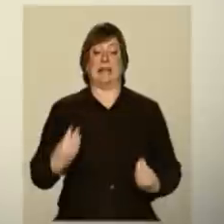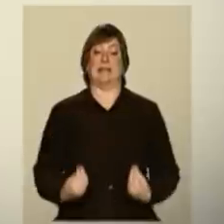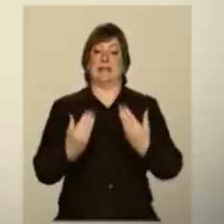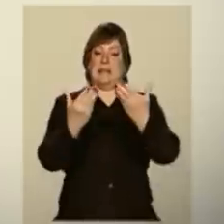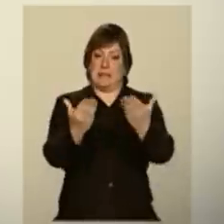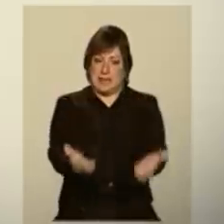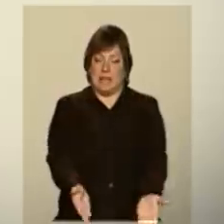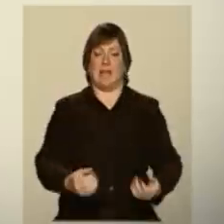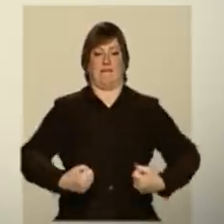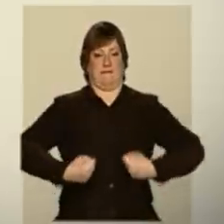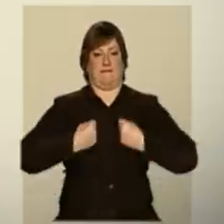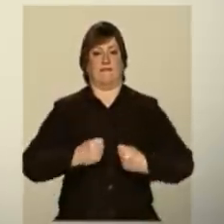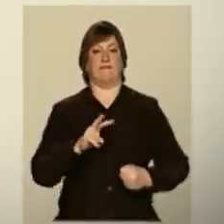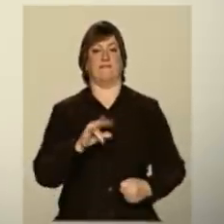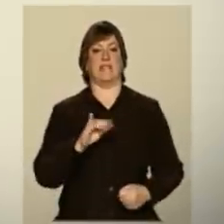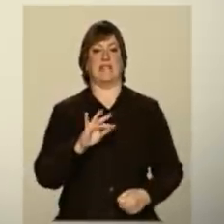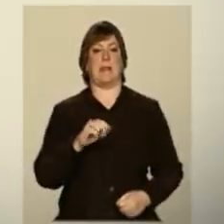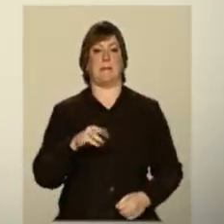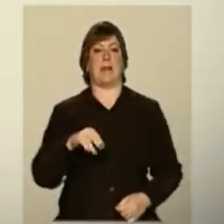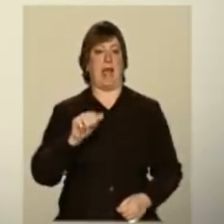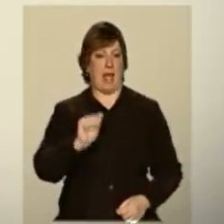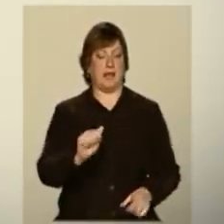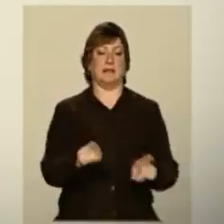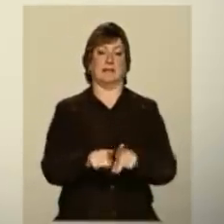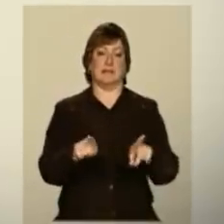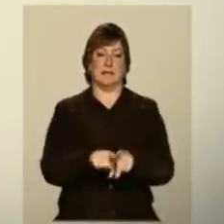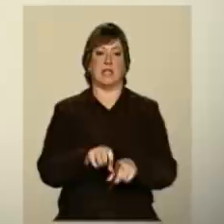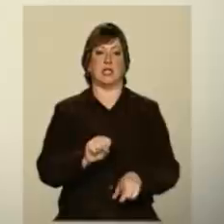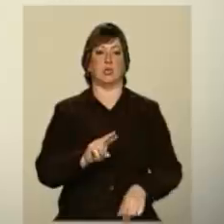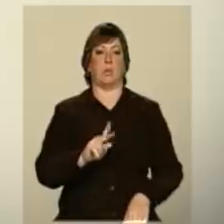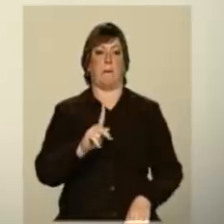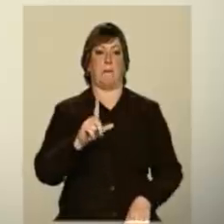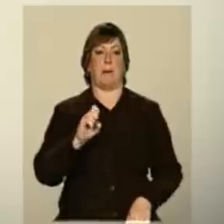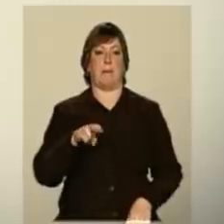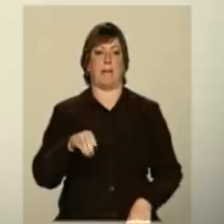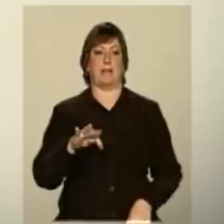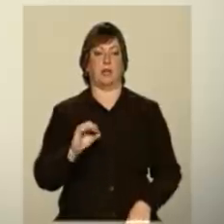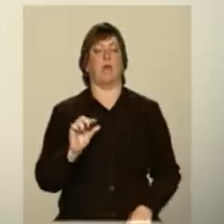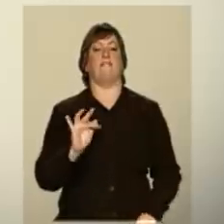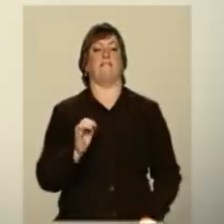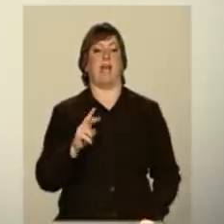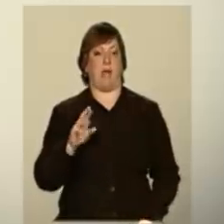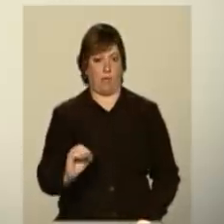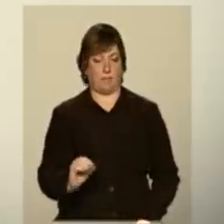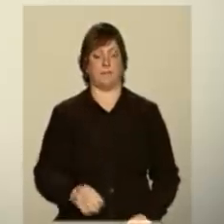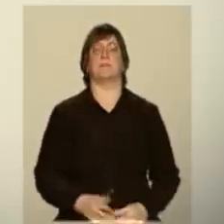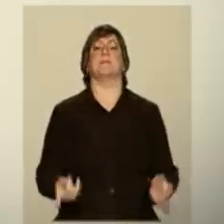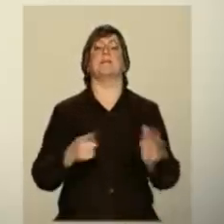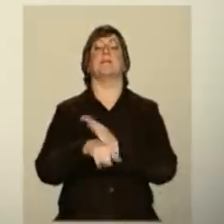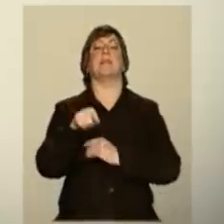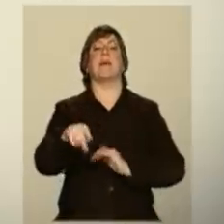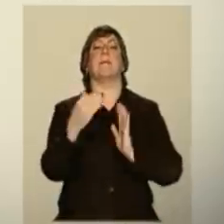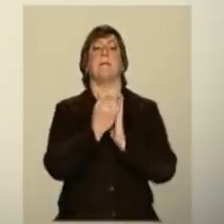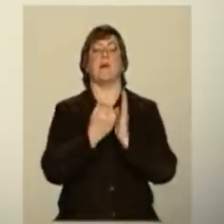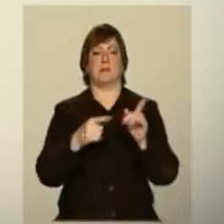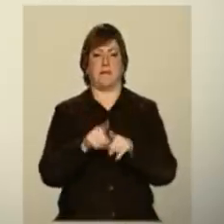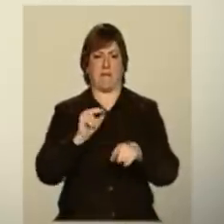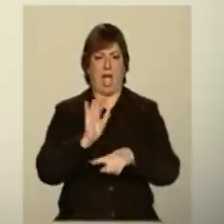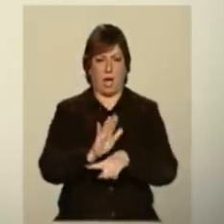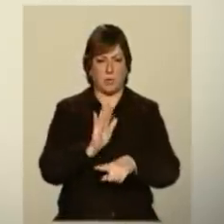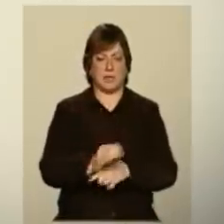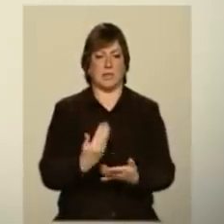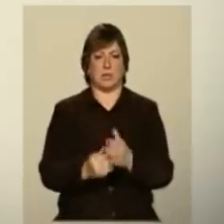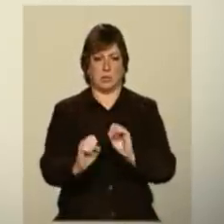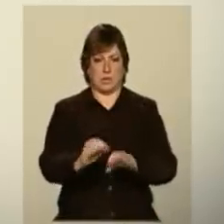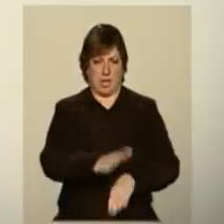A quanto o suplement de Ferro o Brasil carinhoso também vai cuidar da educação dessas crianças presidenta Ah vai